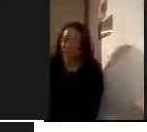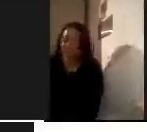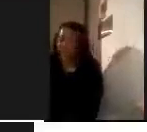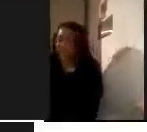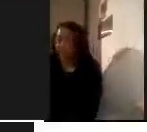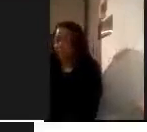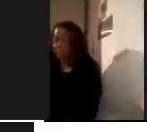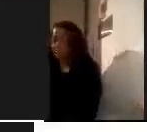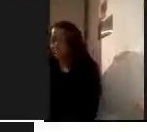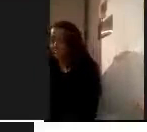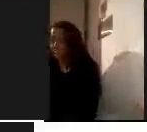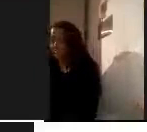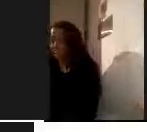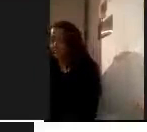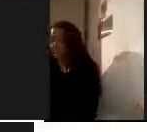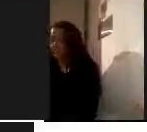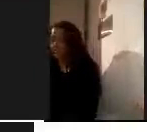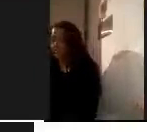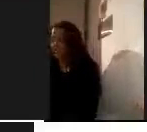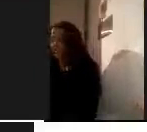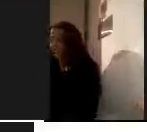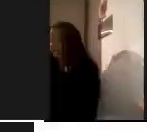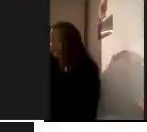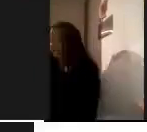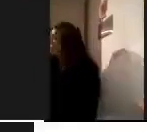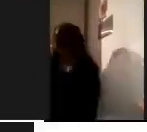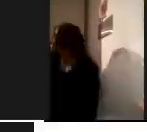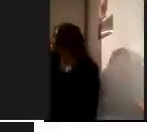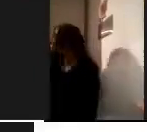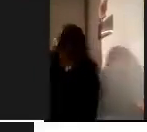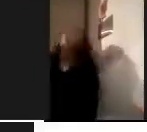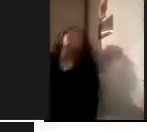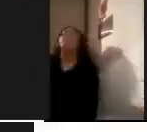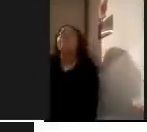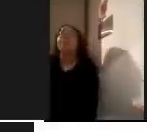Às vezes não. Às vezes não. Geralmente não, tá?